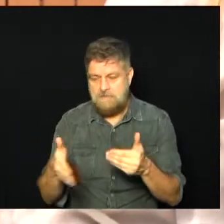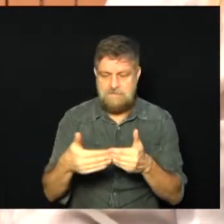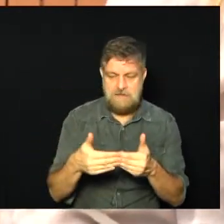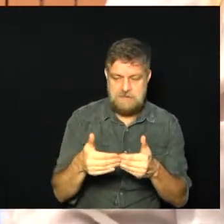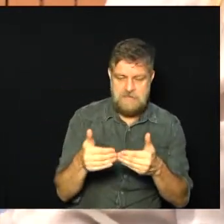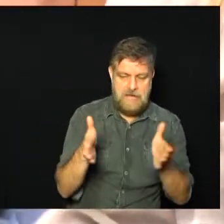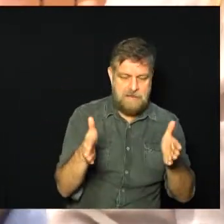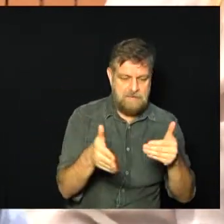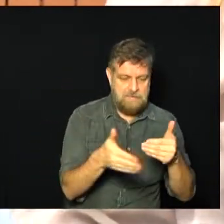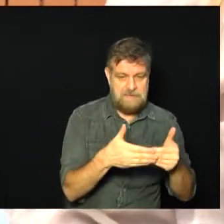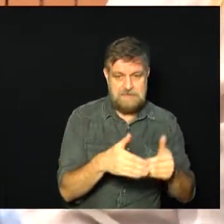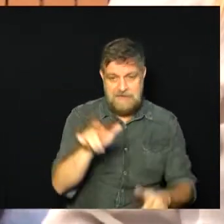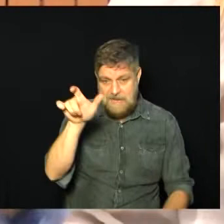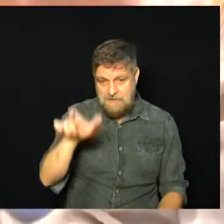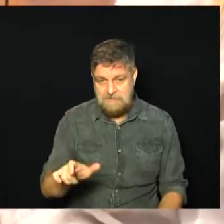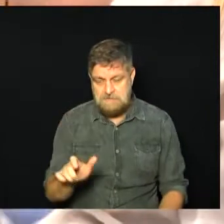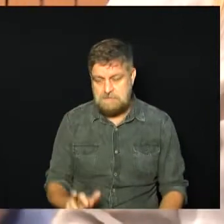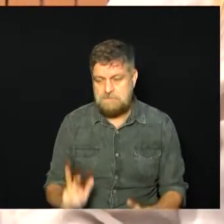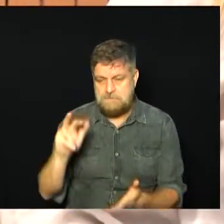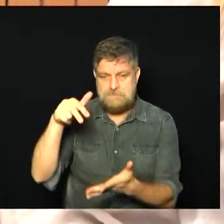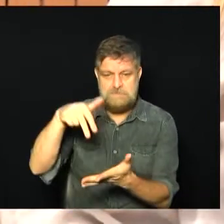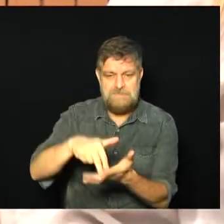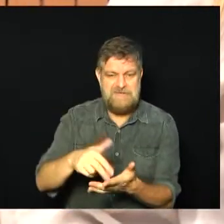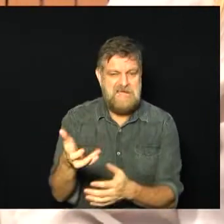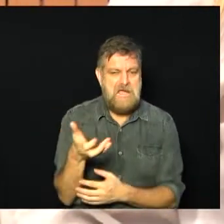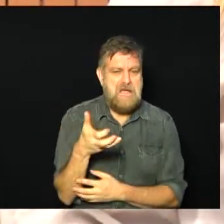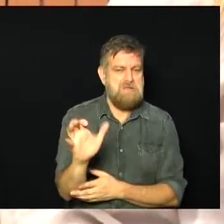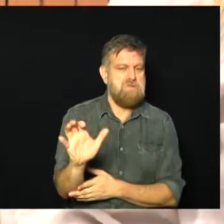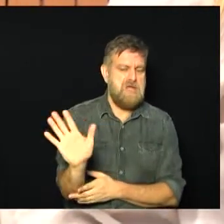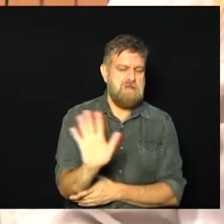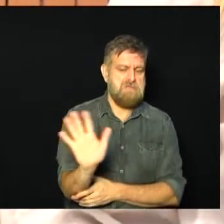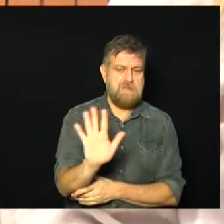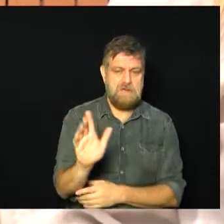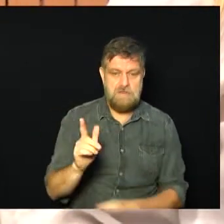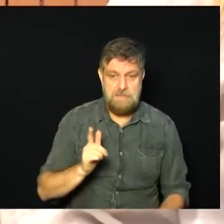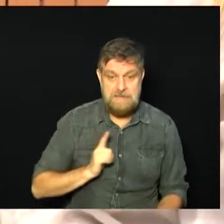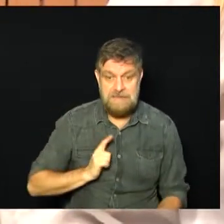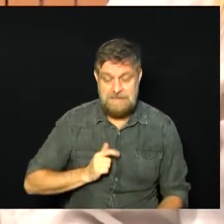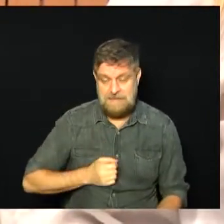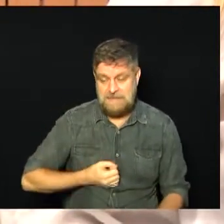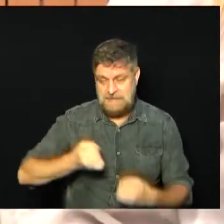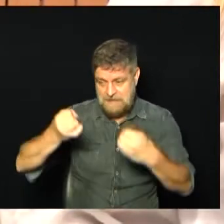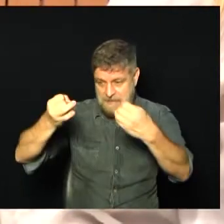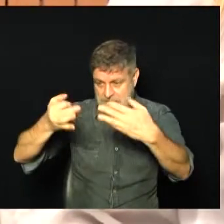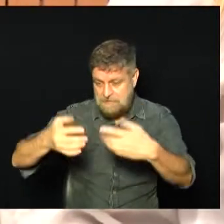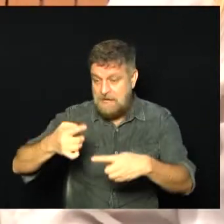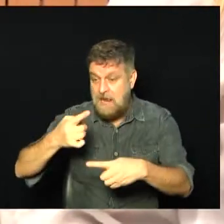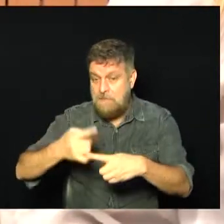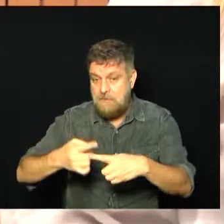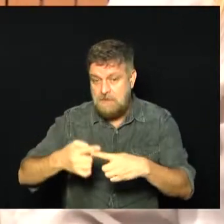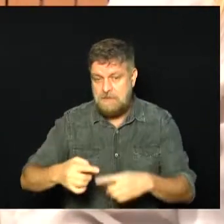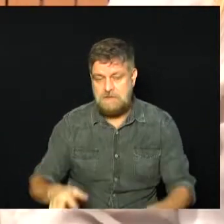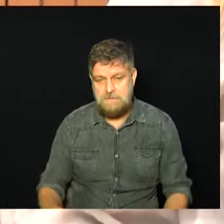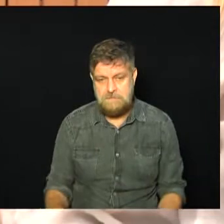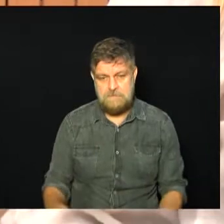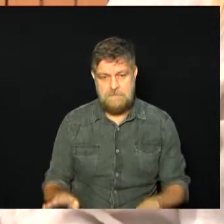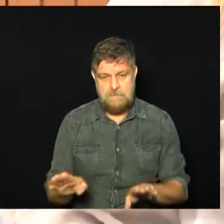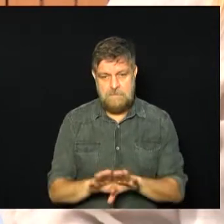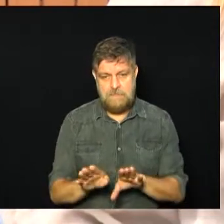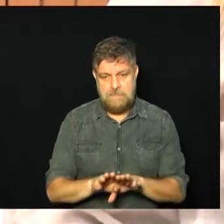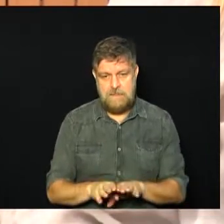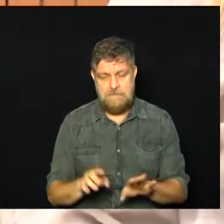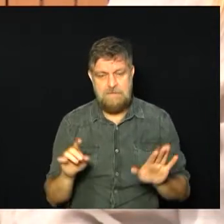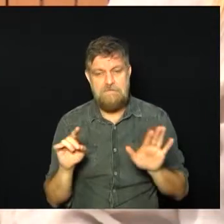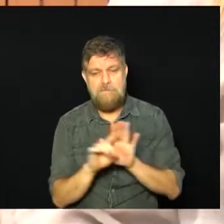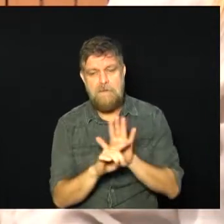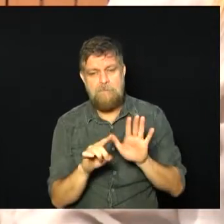enfim, que alguém de plantão vá, não quero, mas que tenha justificativa. E também o Renato perguntou se